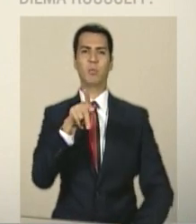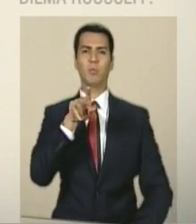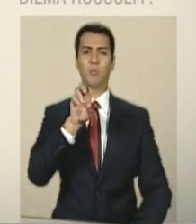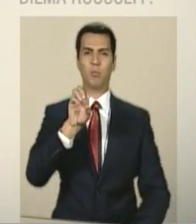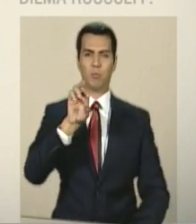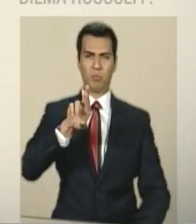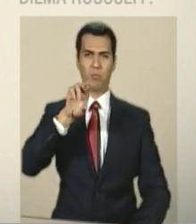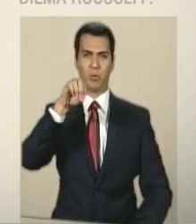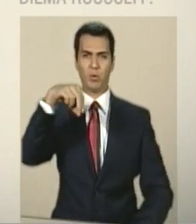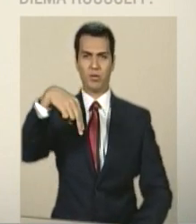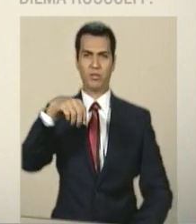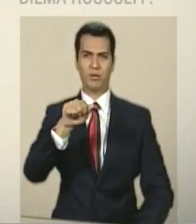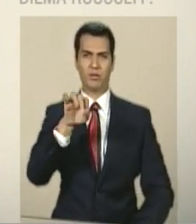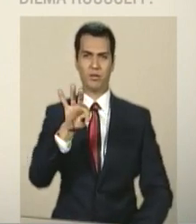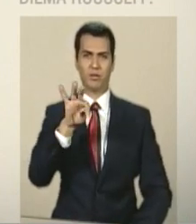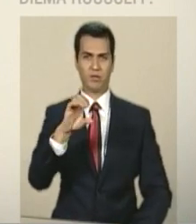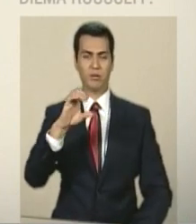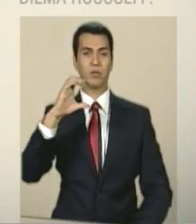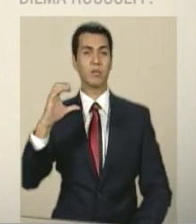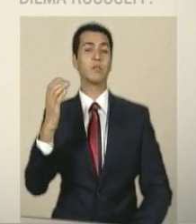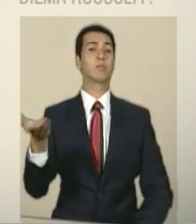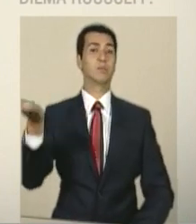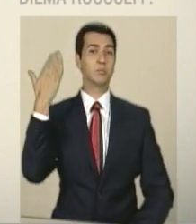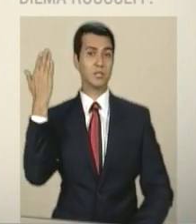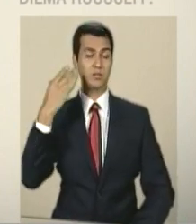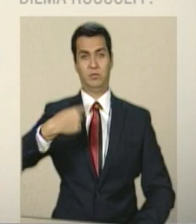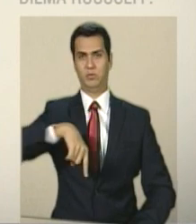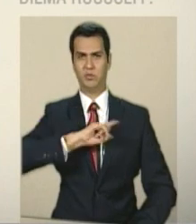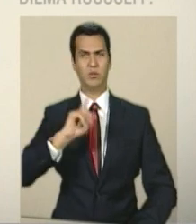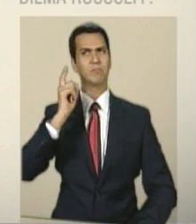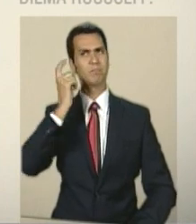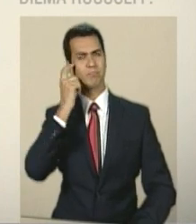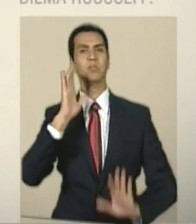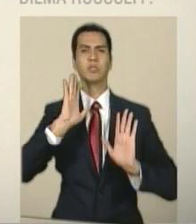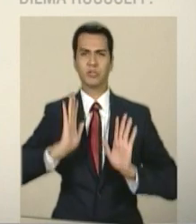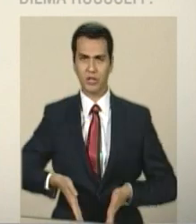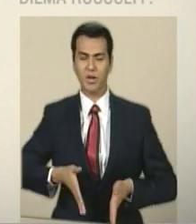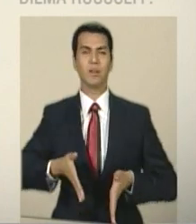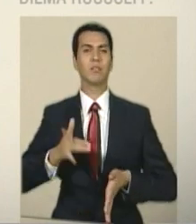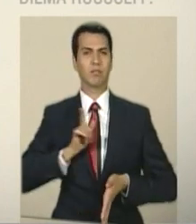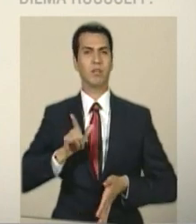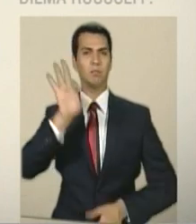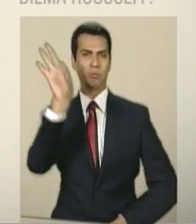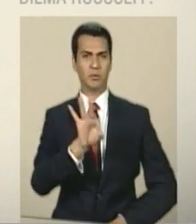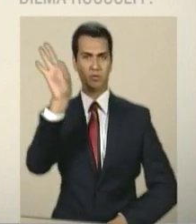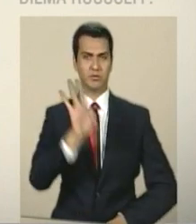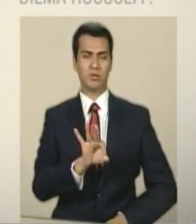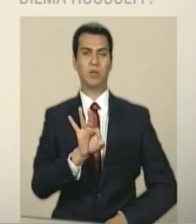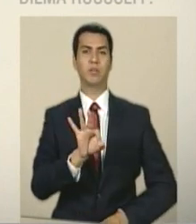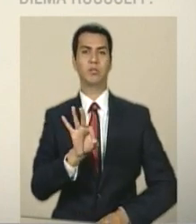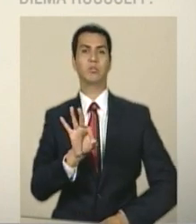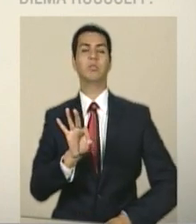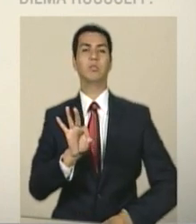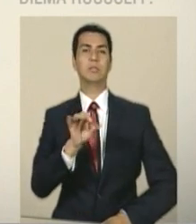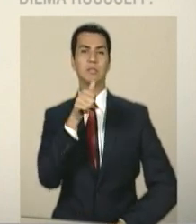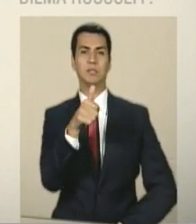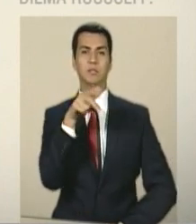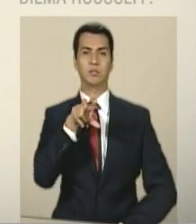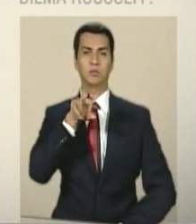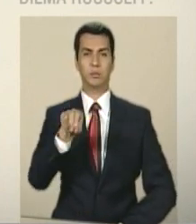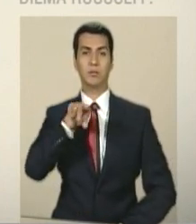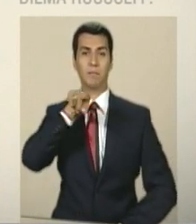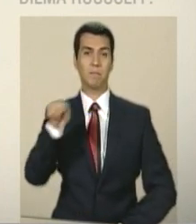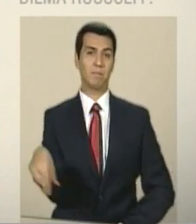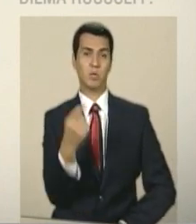técnico e ao emprego naquela época nós já deixamos reservadas 150.000 vagas para